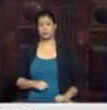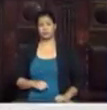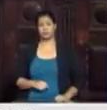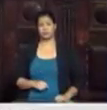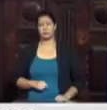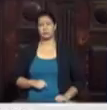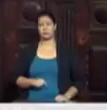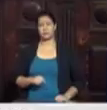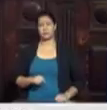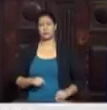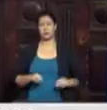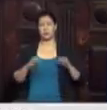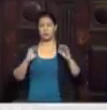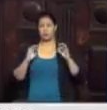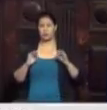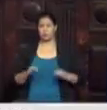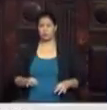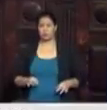exatamente